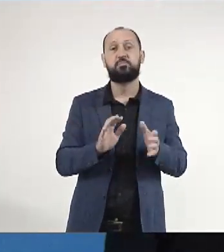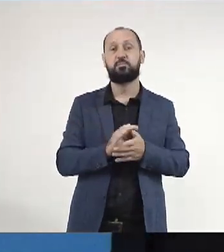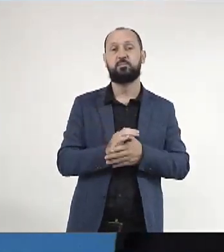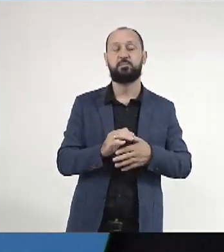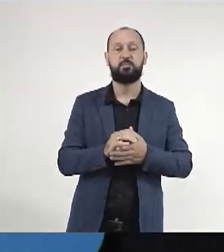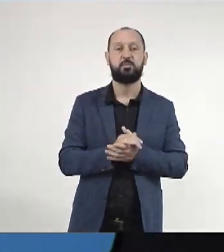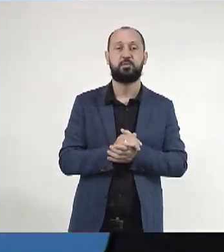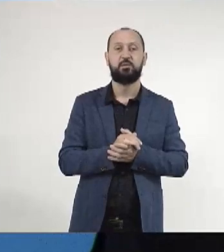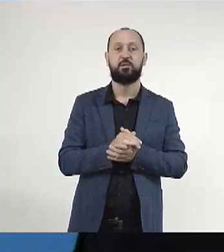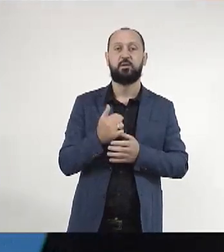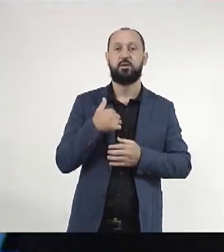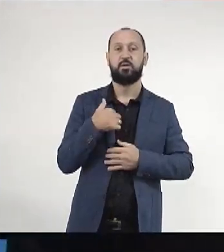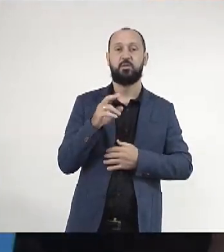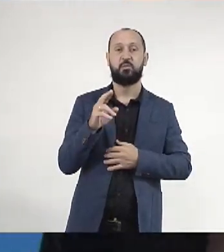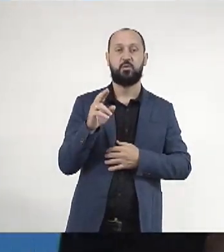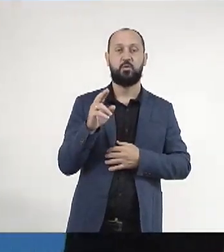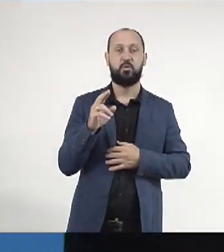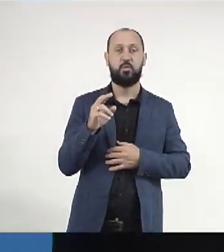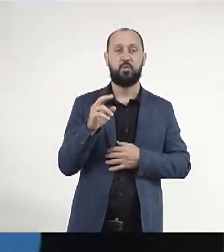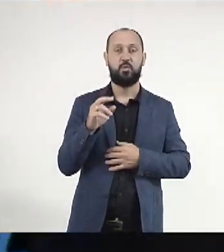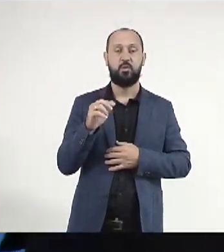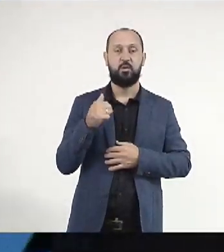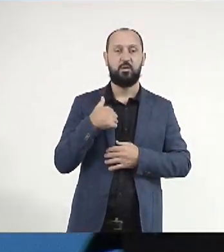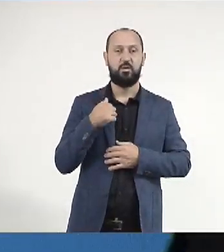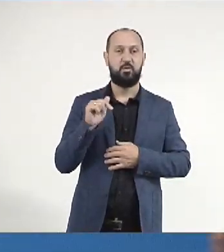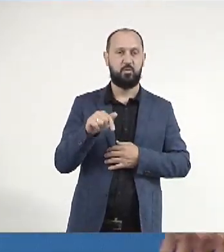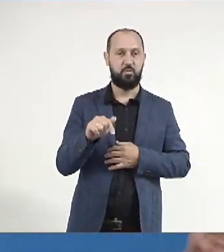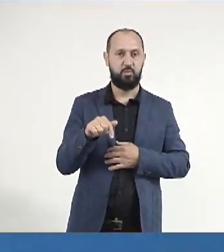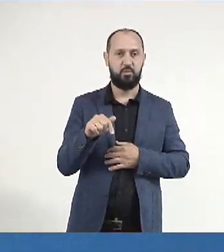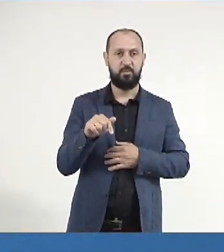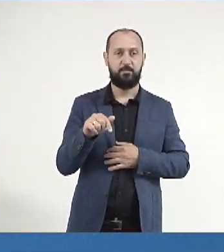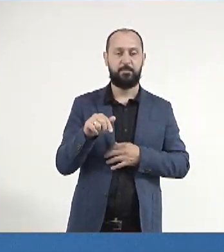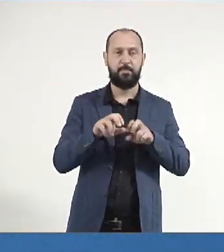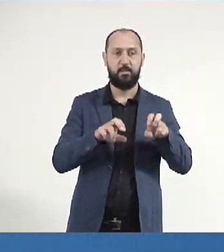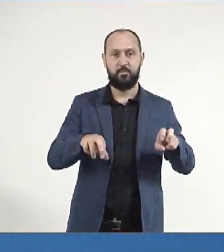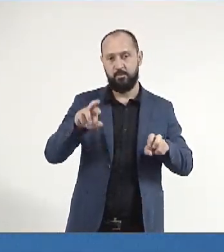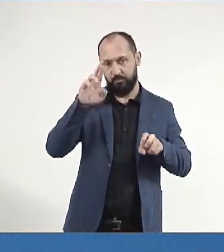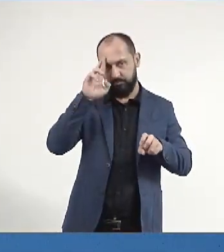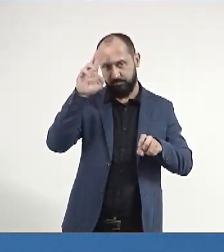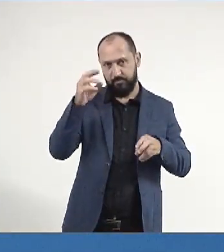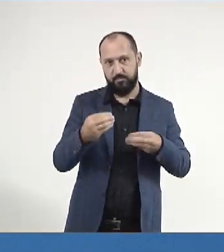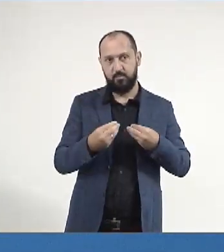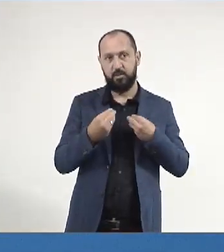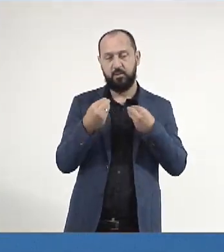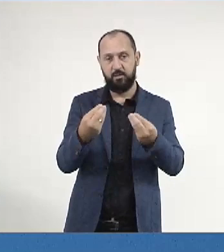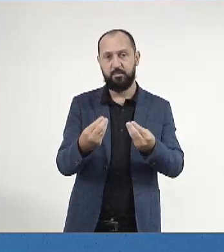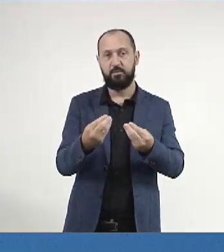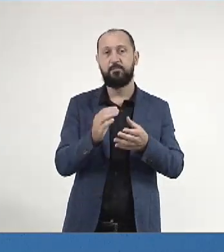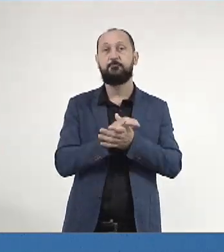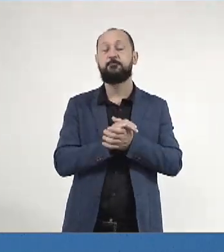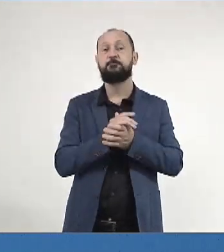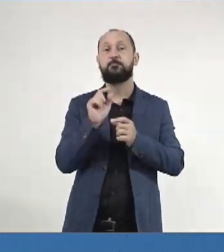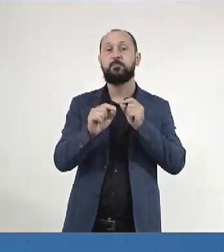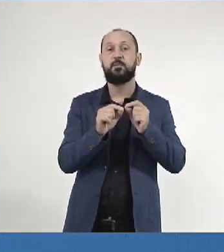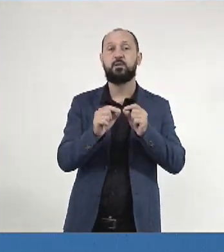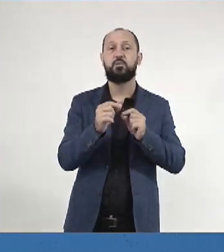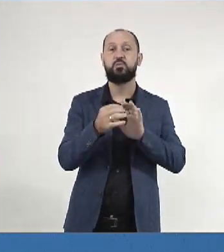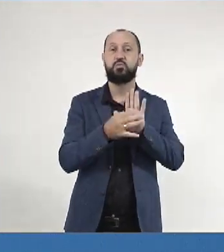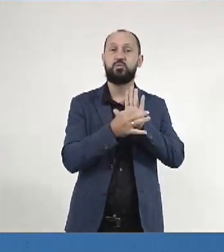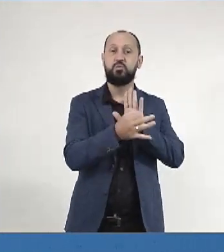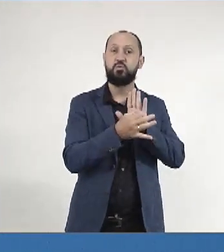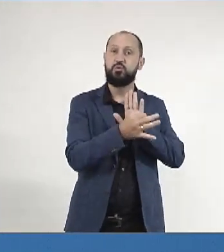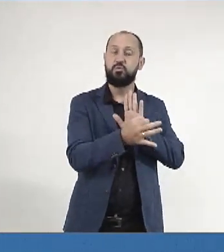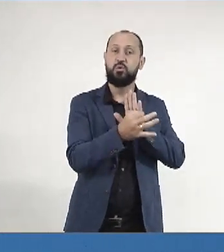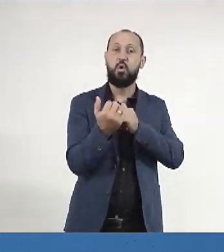Eu acabei de usar aqui a mesa, fazer um pedido para a mesa diretora, para que nos indicasse